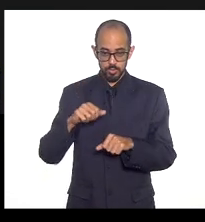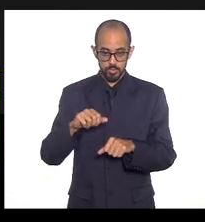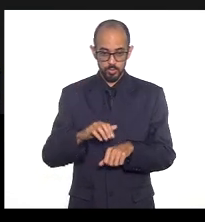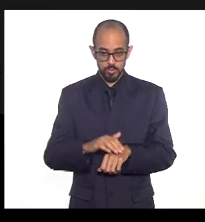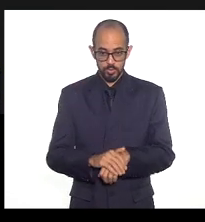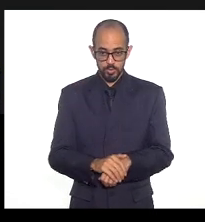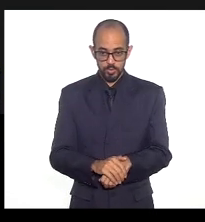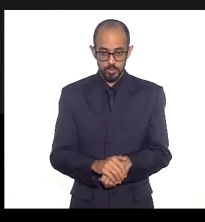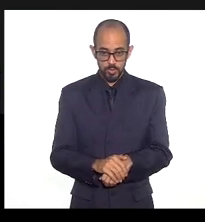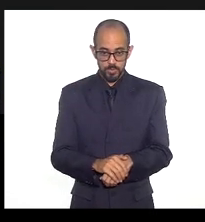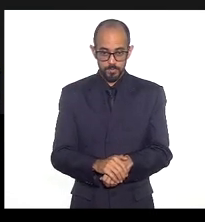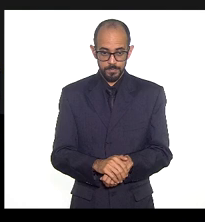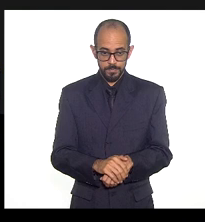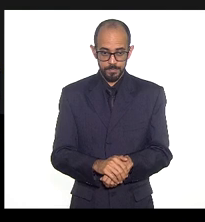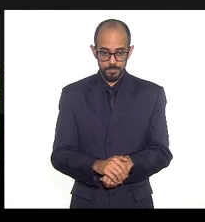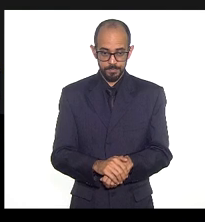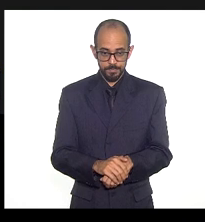vídeo.